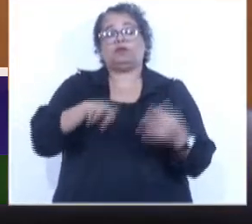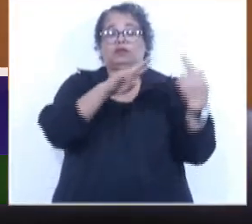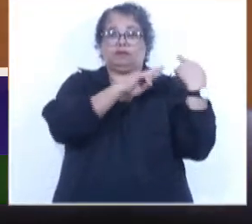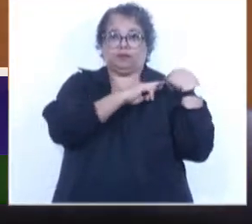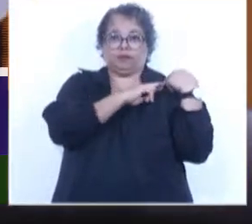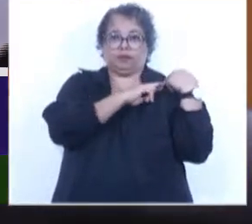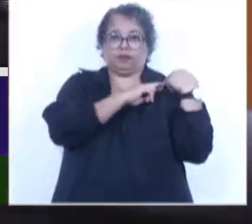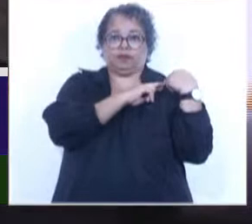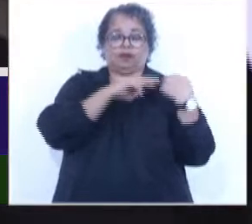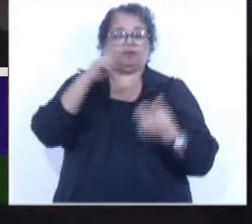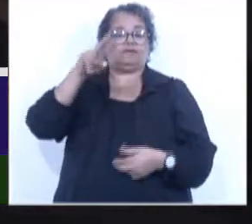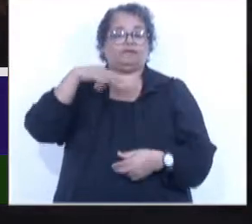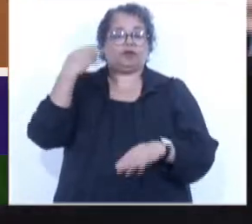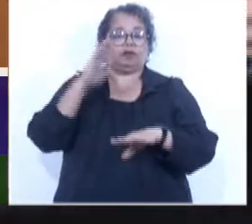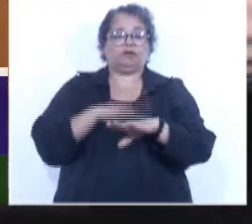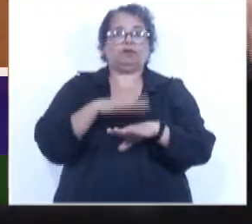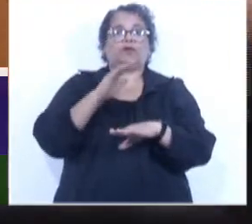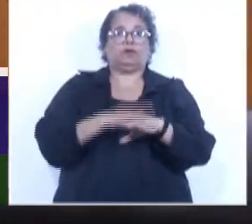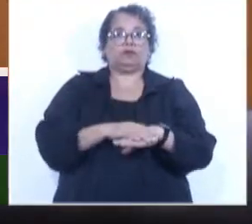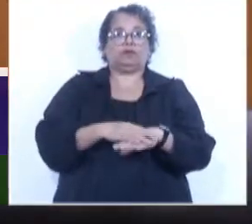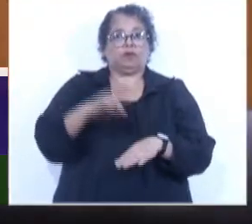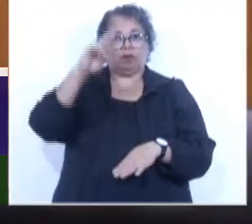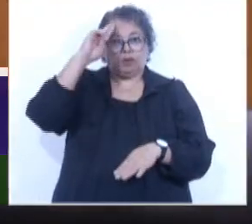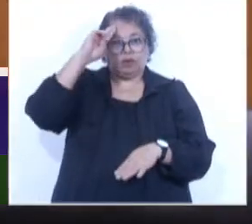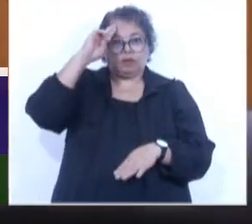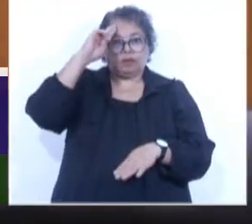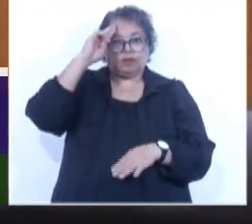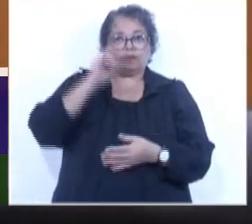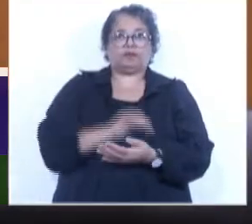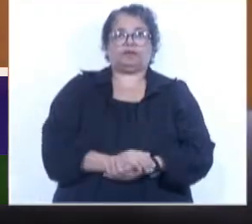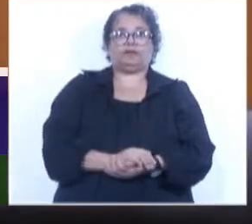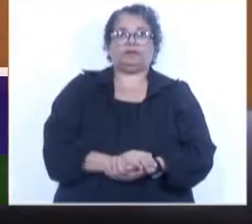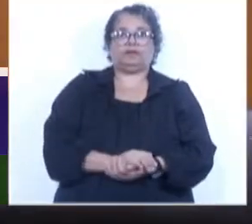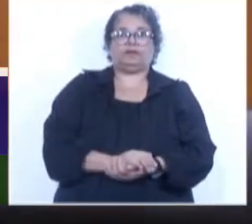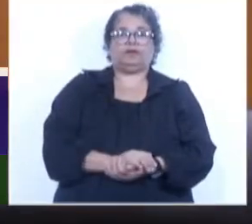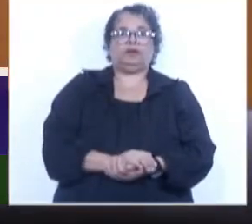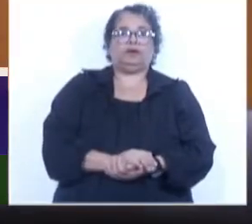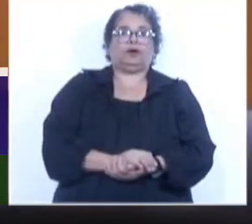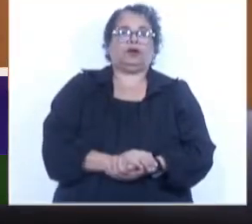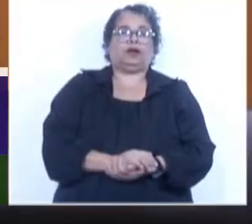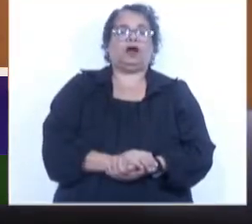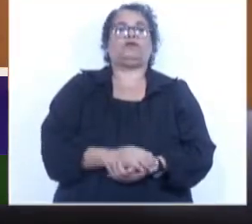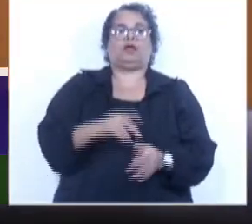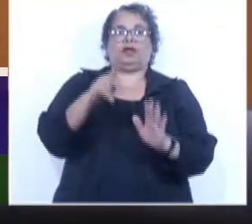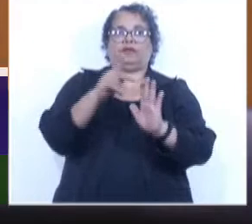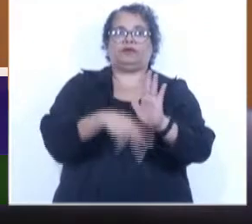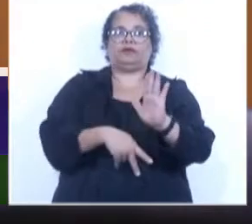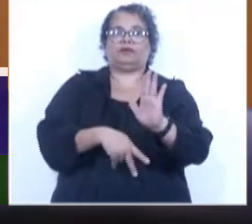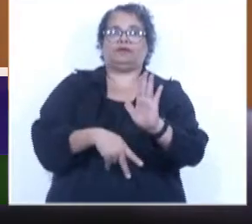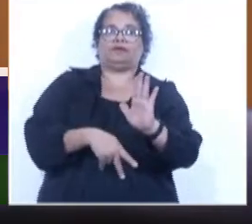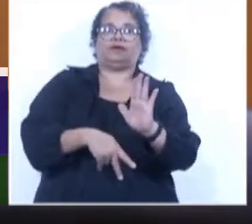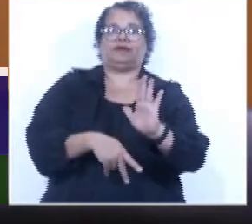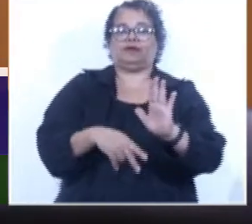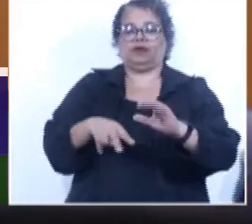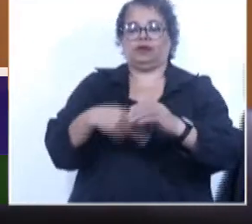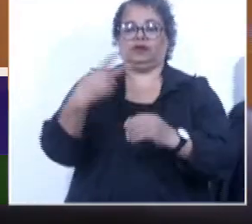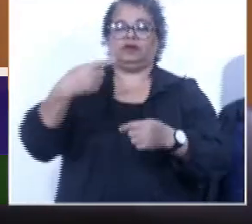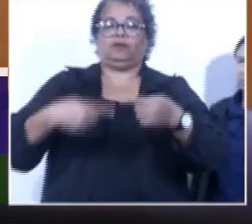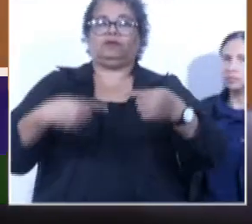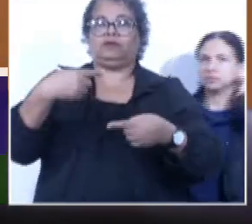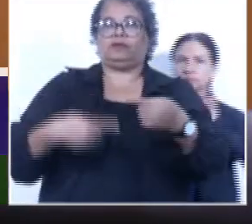Vereador autor Vereador Ronaldo esse projeto está em segunda discussão